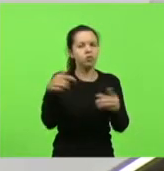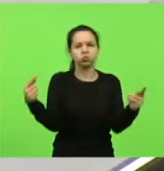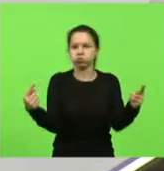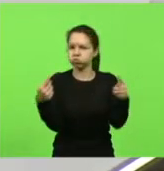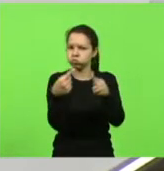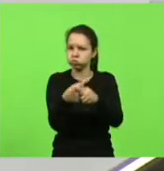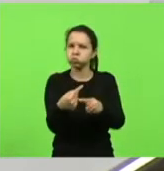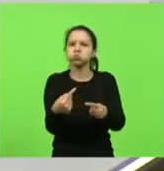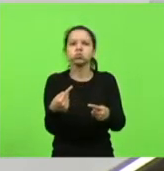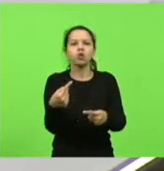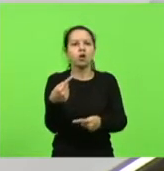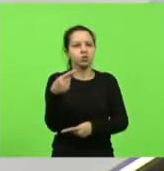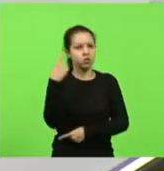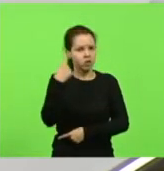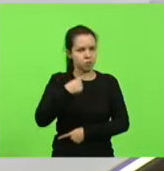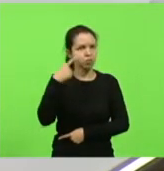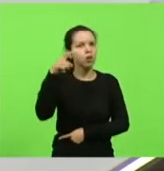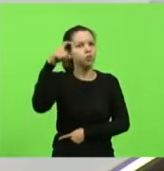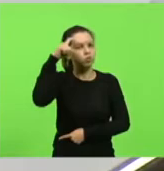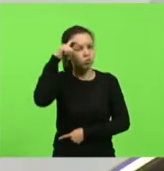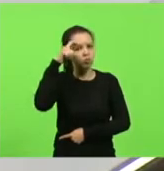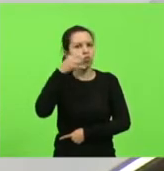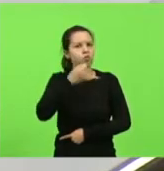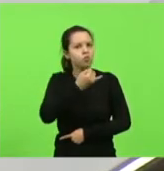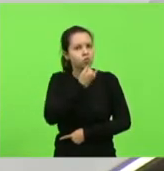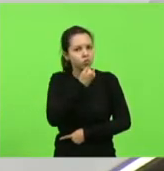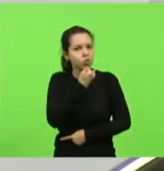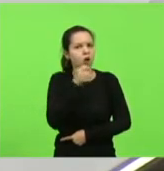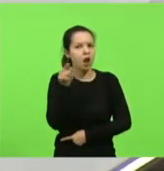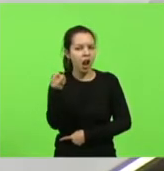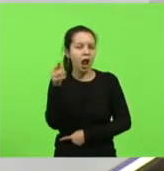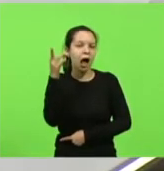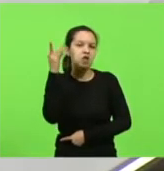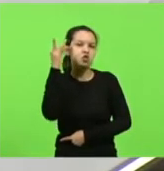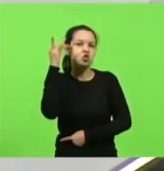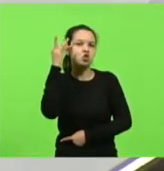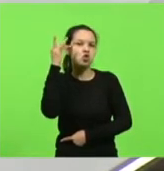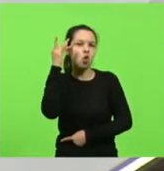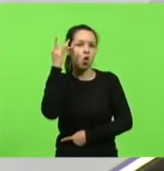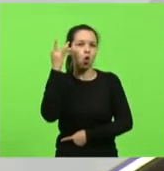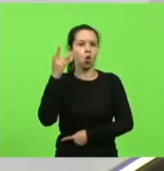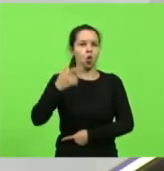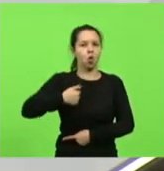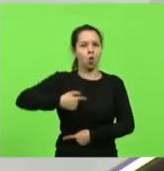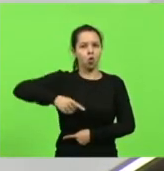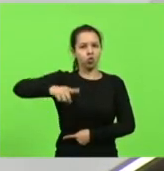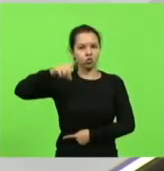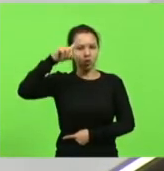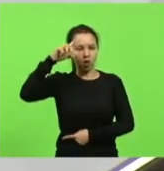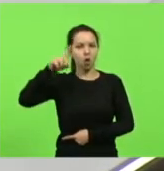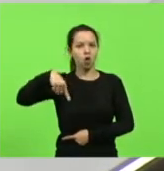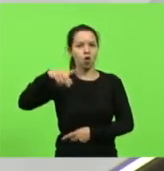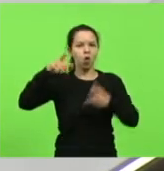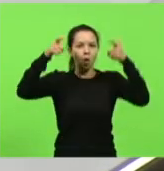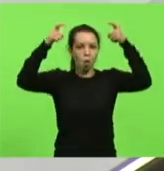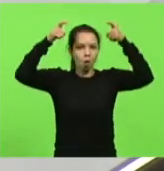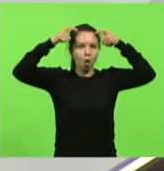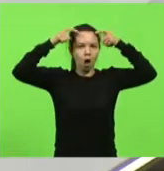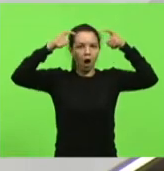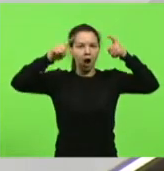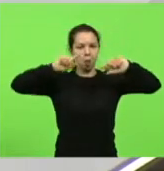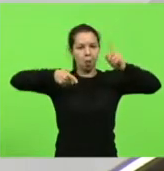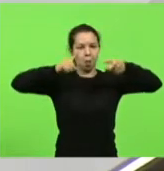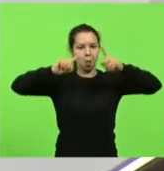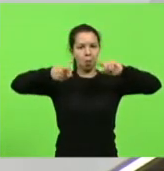deputado Marcos Vieira, infelizmente, ele se achou nas vestes de Dom Pedro II, usando o poder